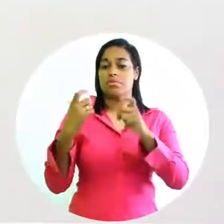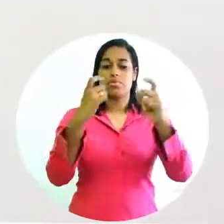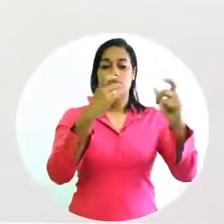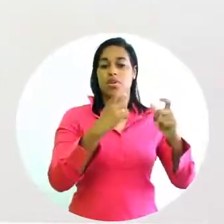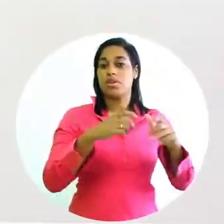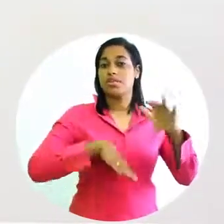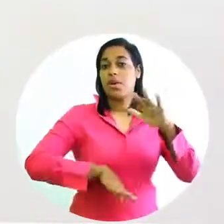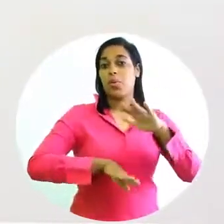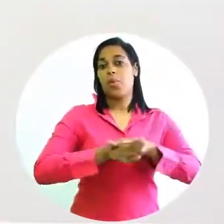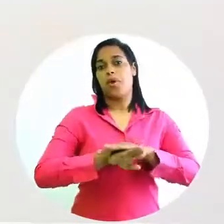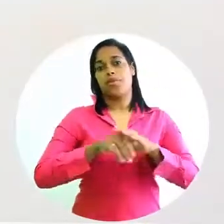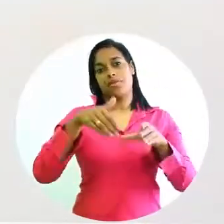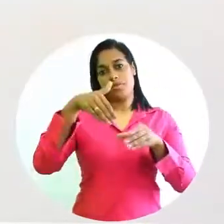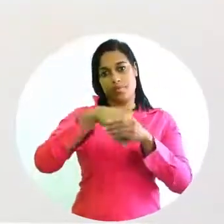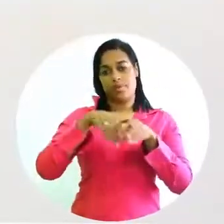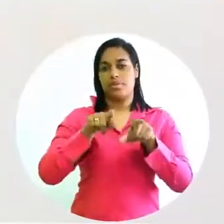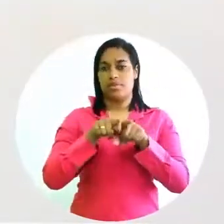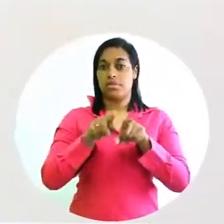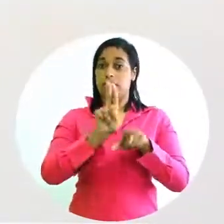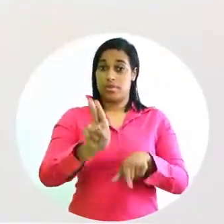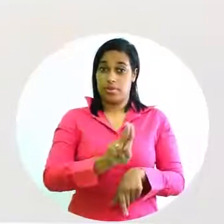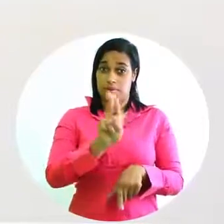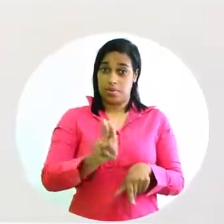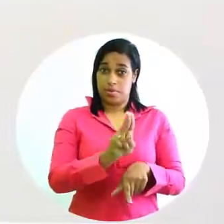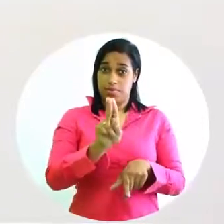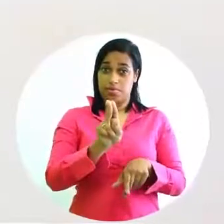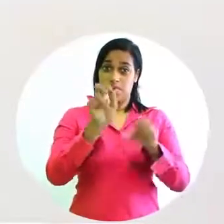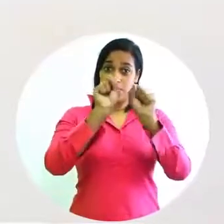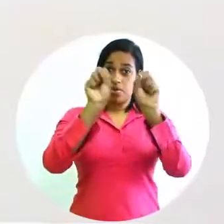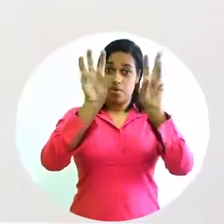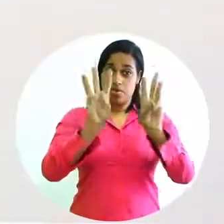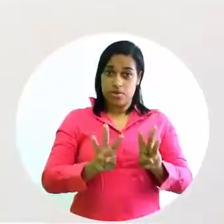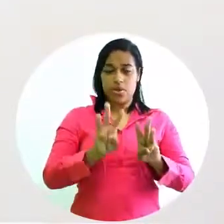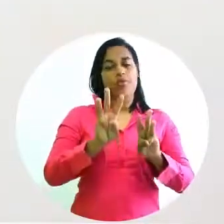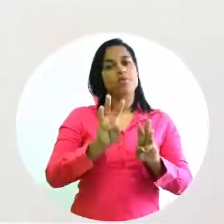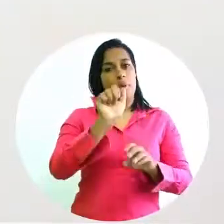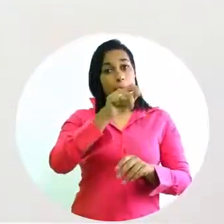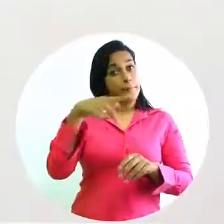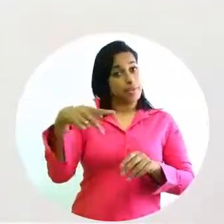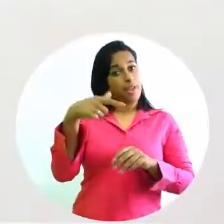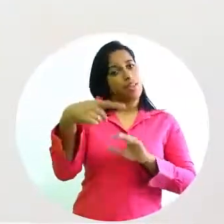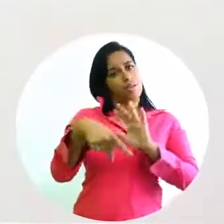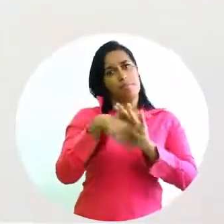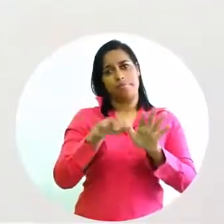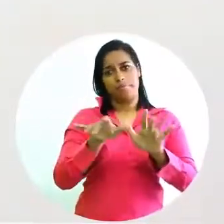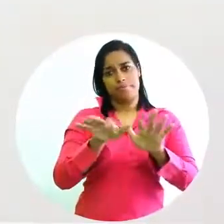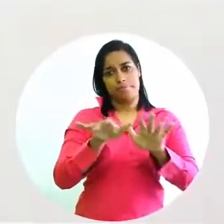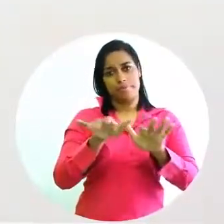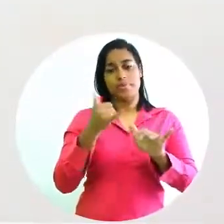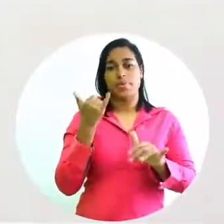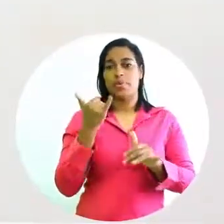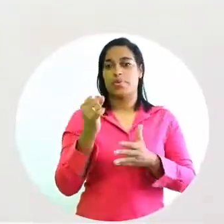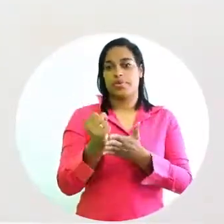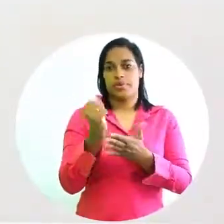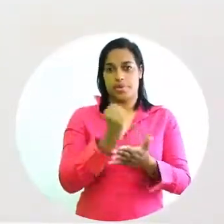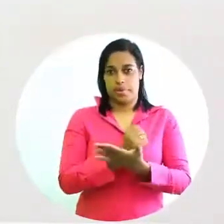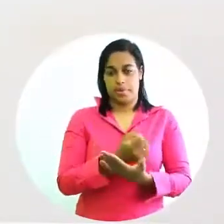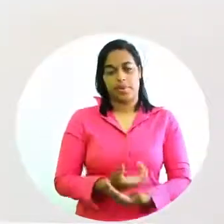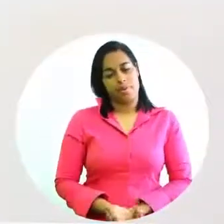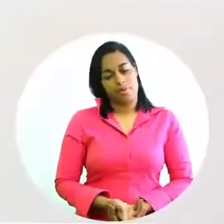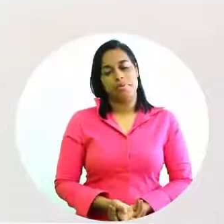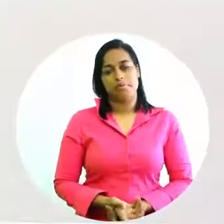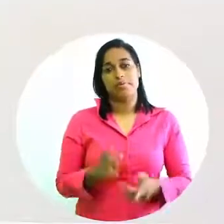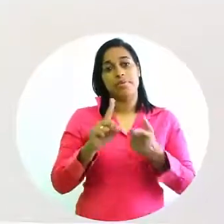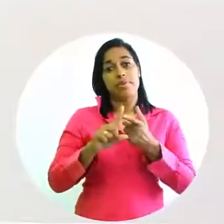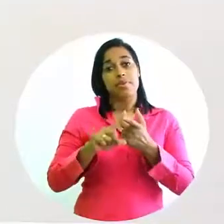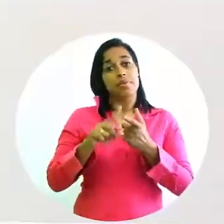da guarda dos arquivos e o uso de softwares, programas, de computador para o controle documental.